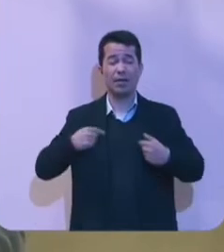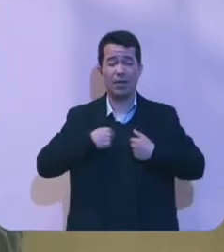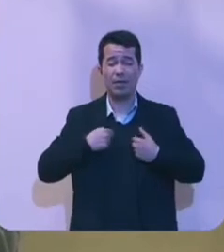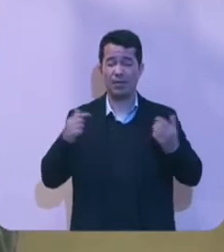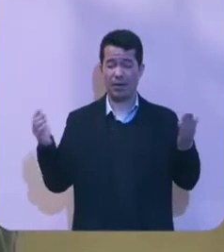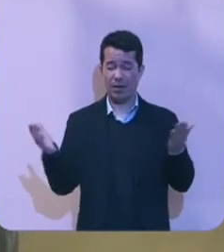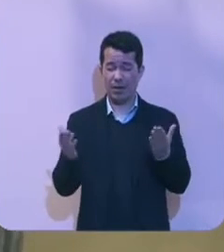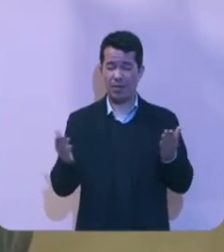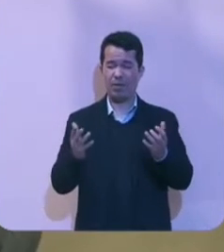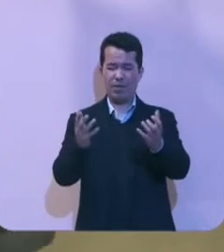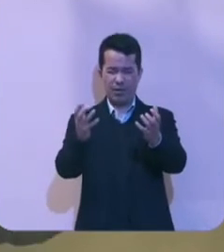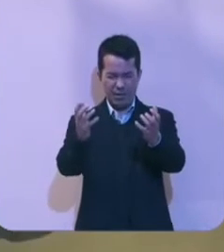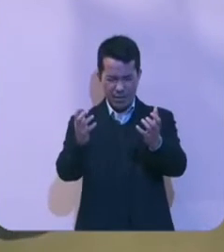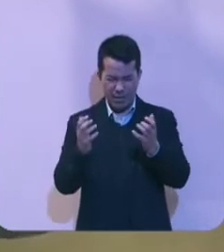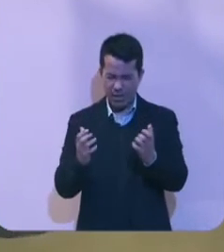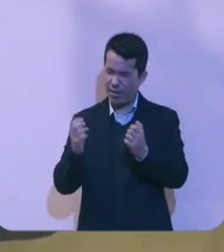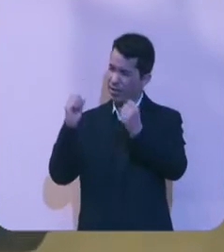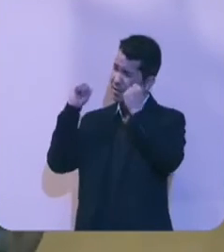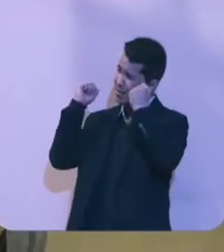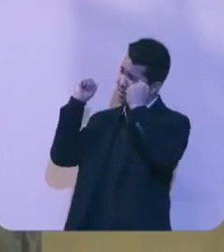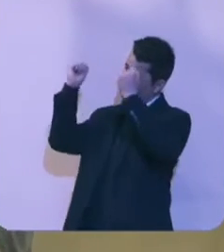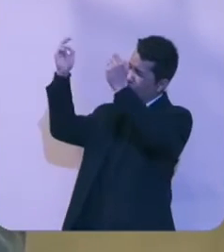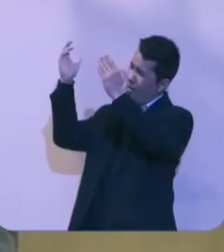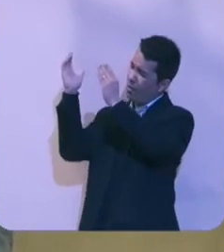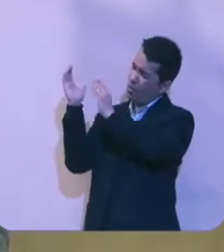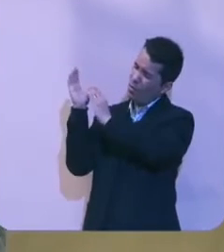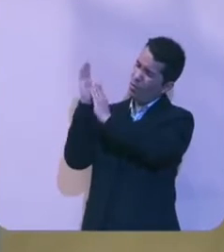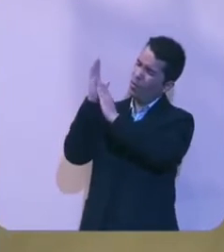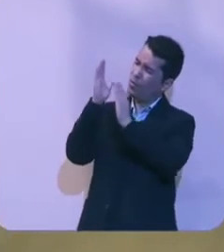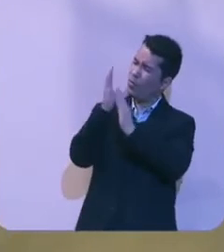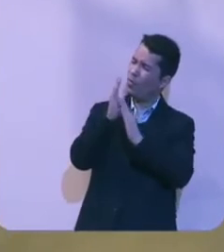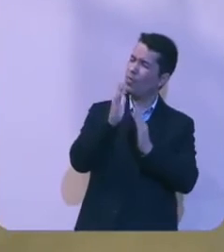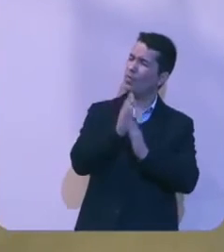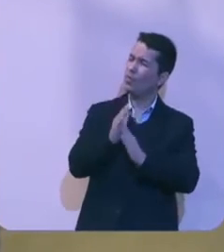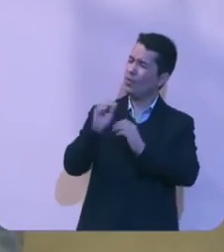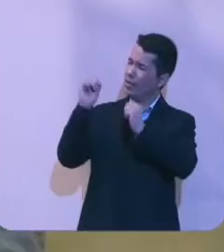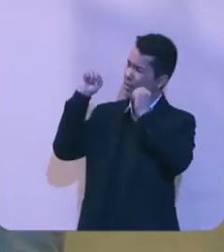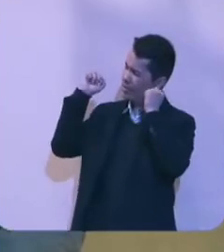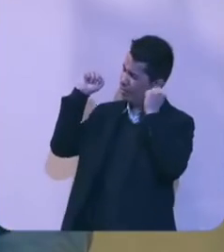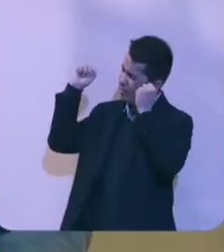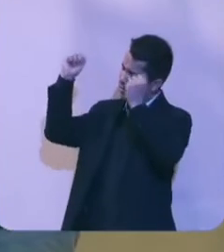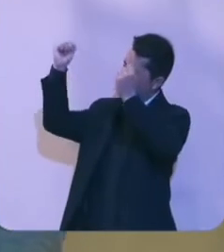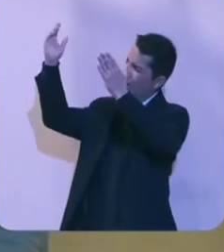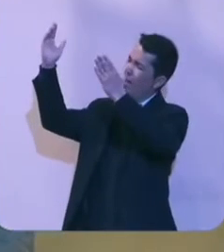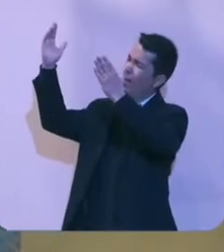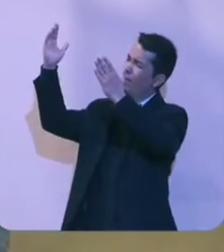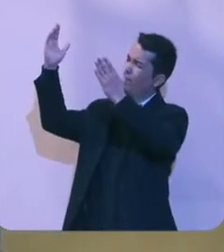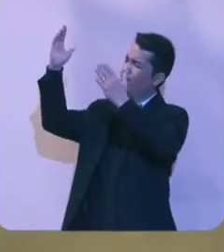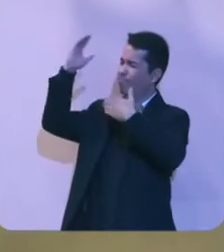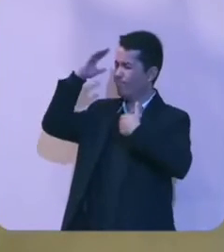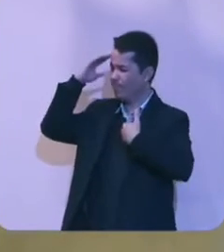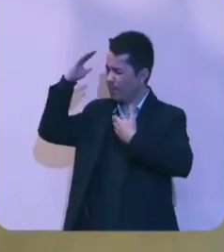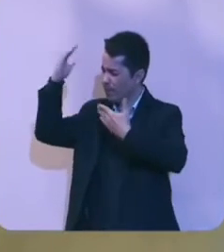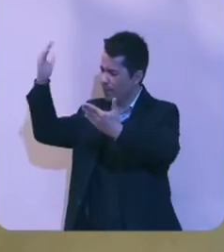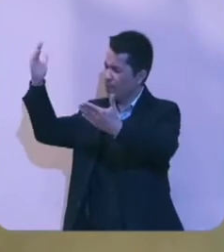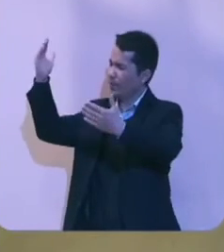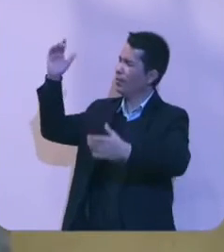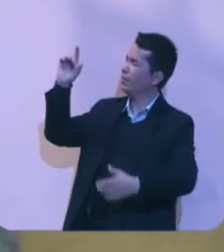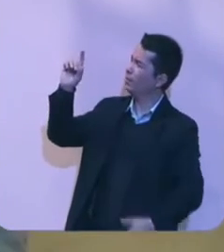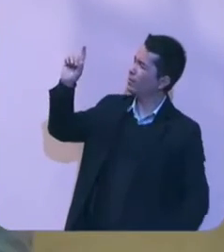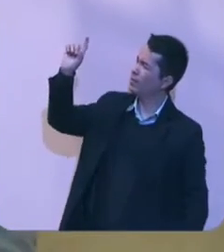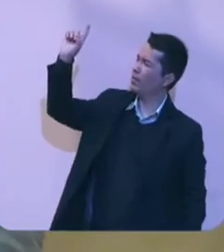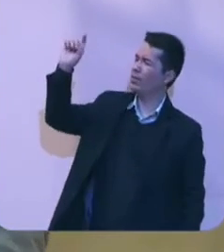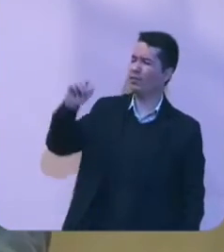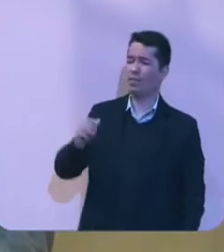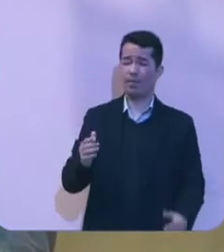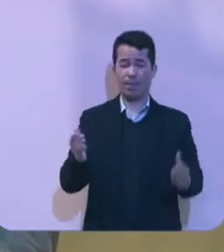de louvor. A minha vida quero que seja para a tua glória. E enquanto esses teus filhos estão fazendo isso, eu